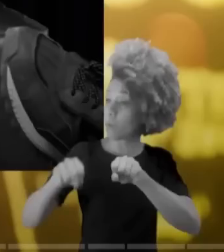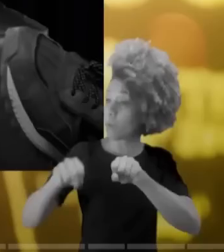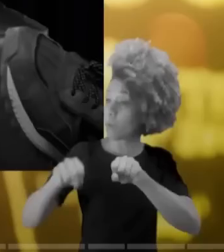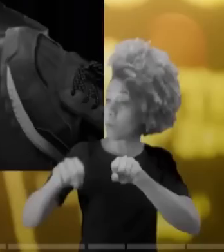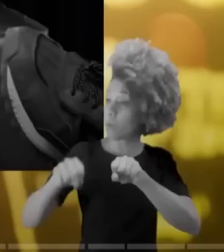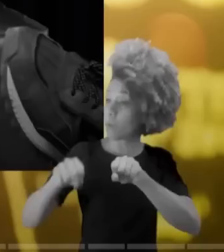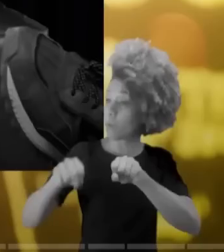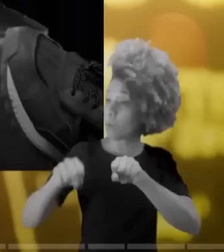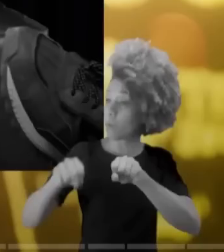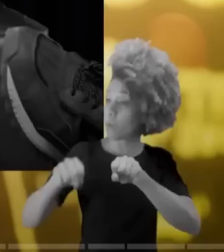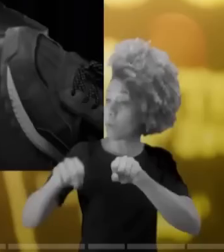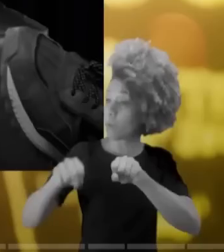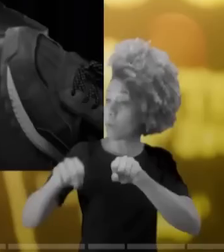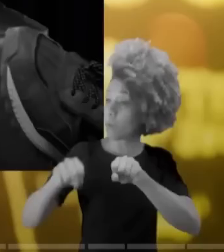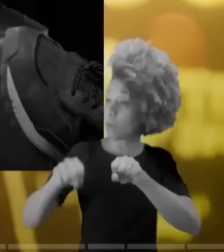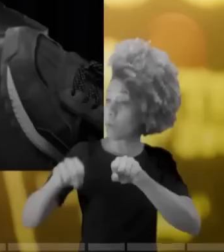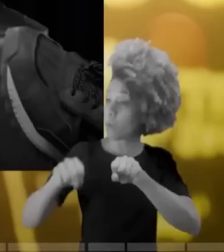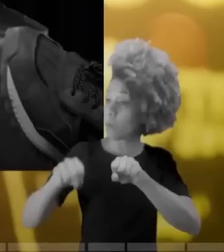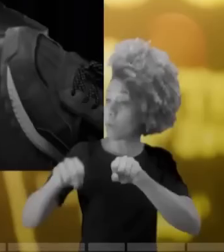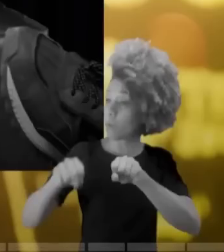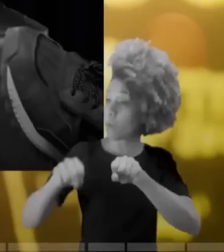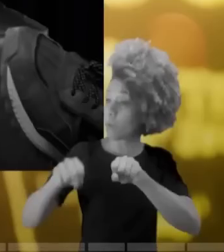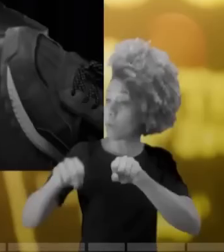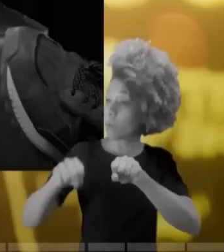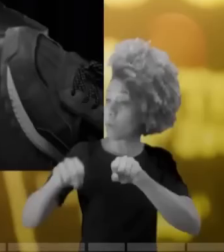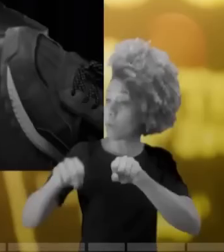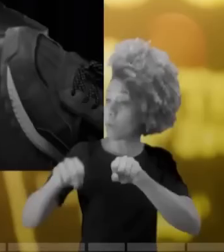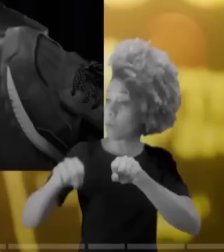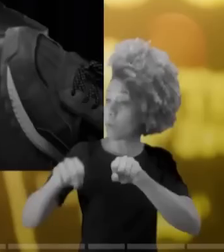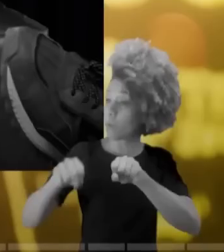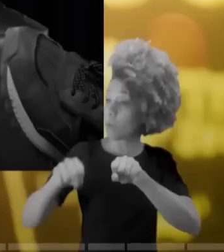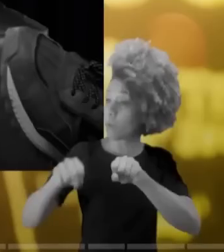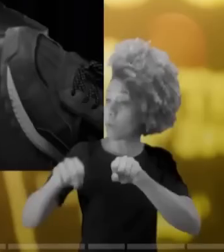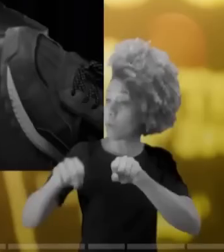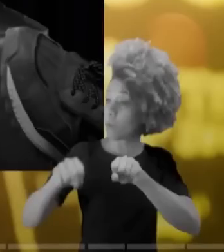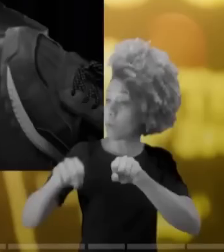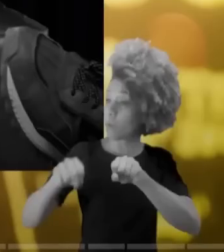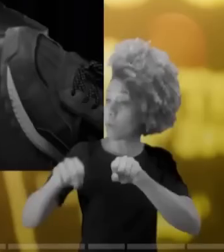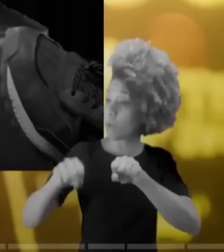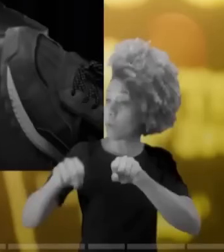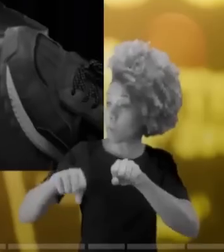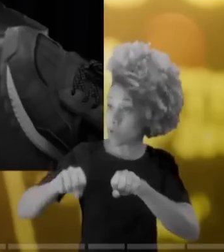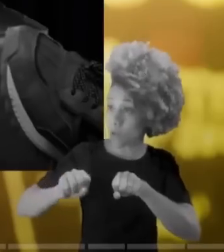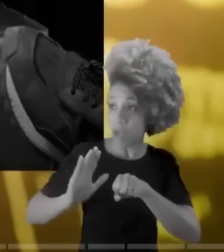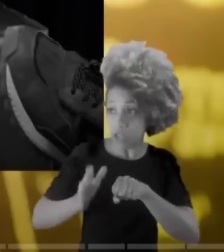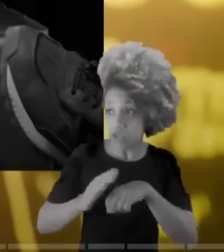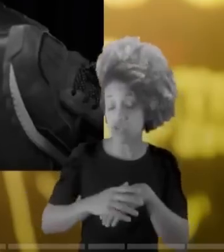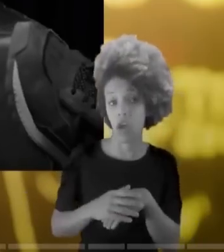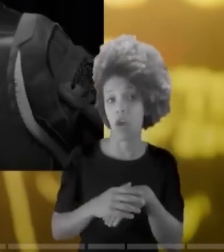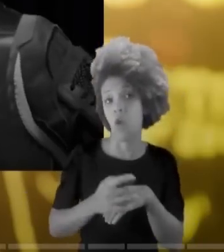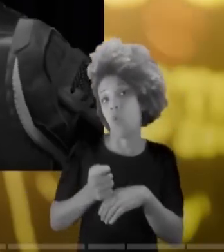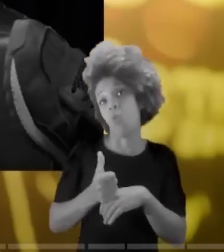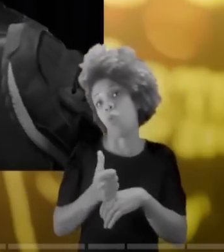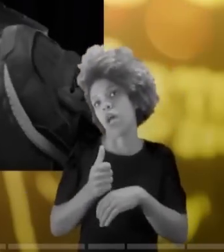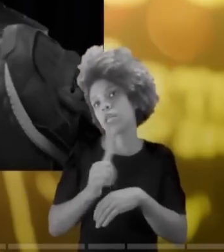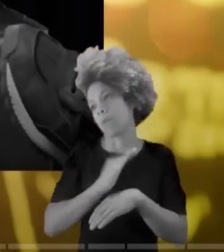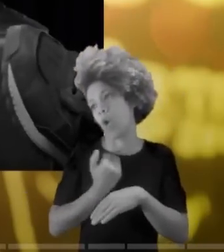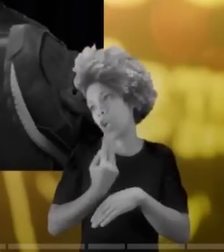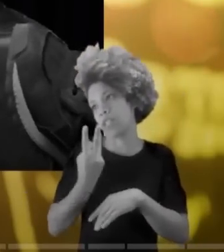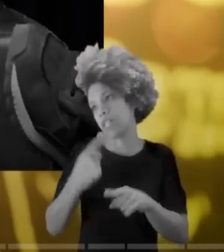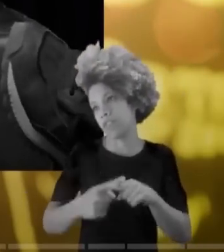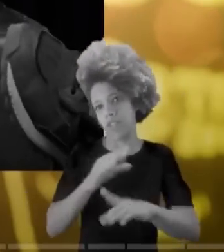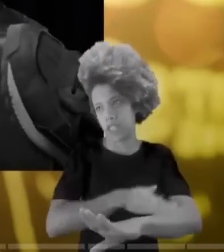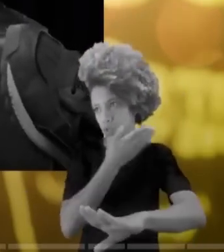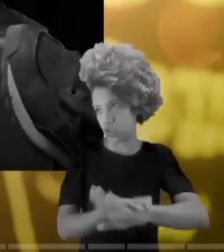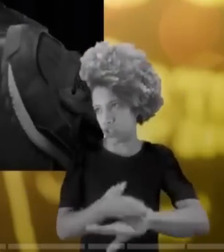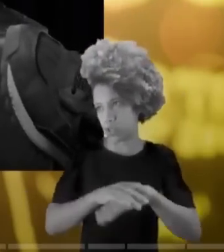vamos lá Paulo galo fui lá no achismo do Maurício Meirelles ih vamos ver como é que foi qual quase morre três vezes você